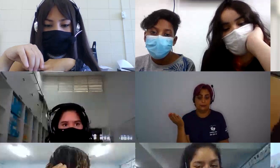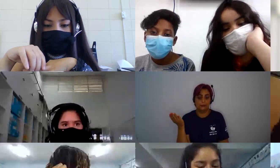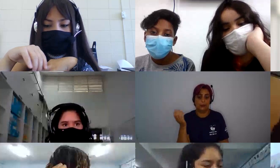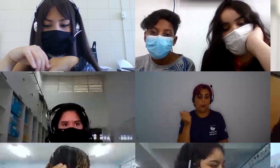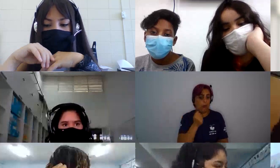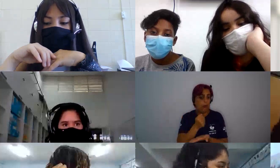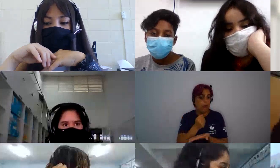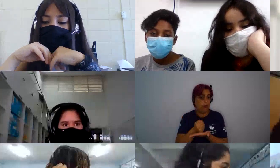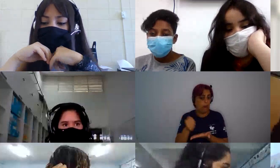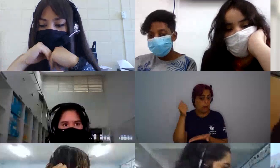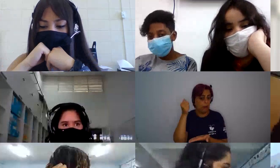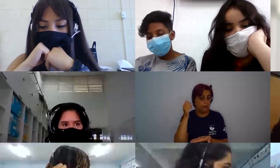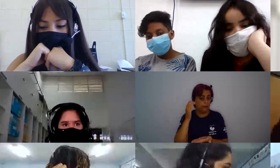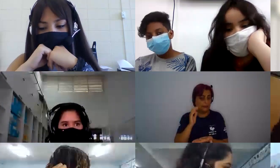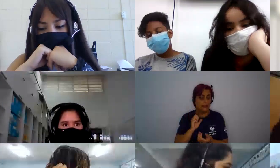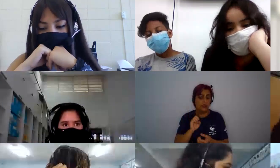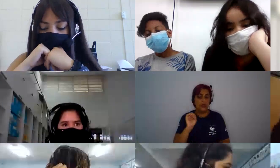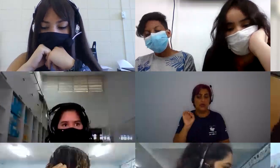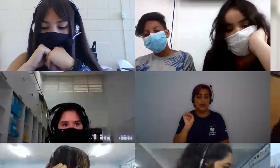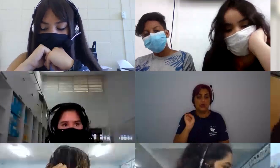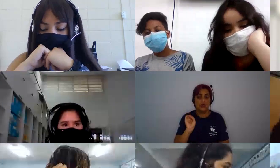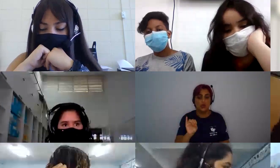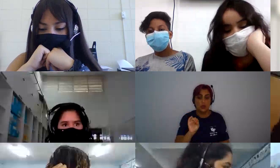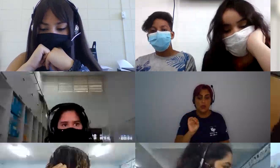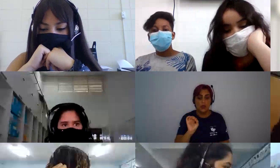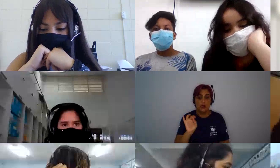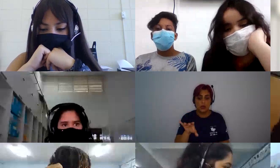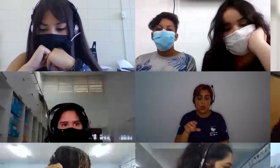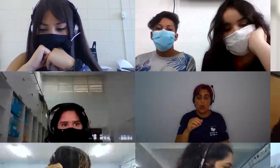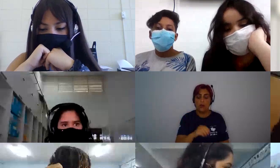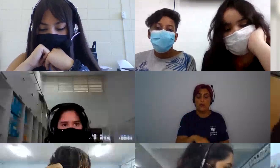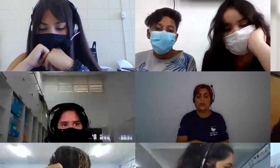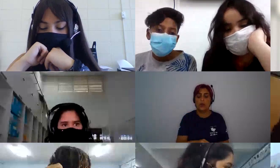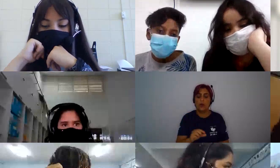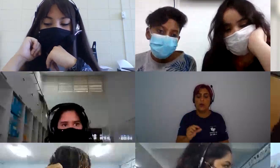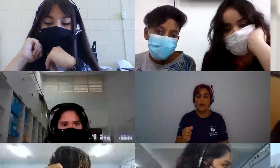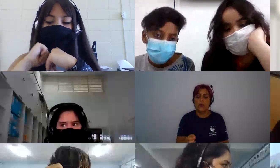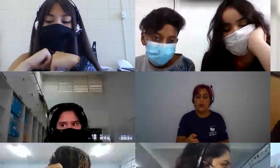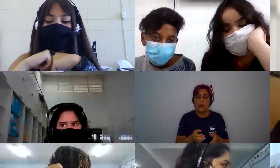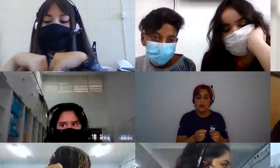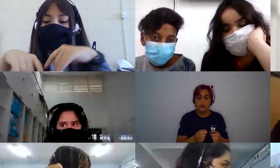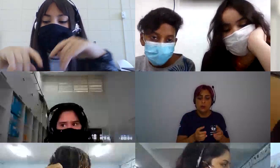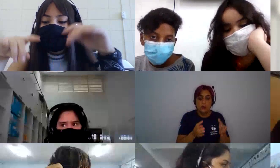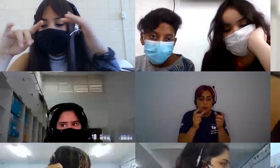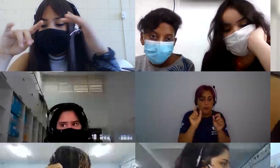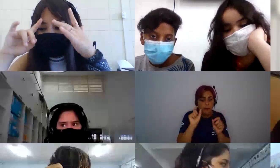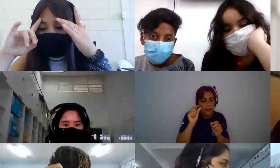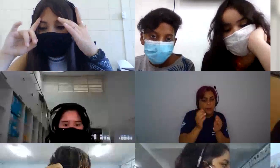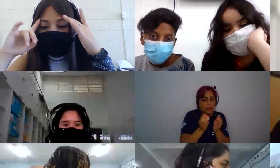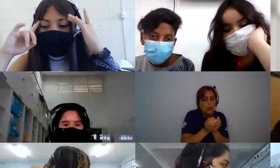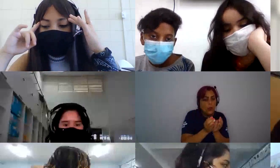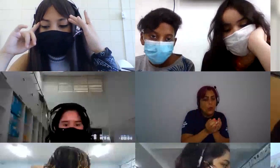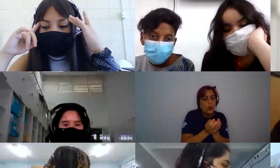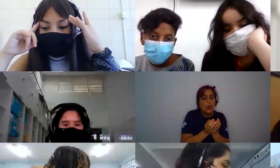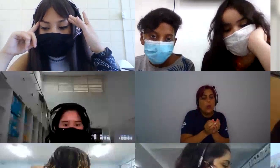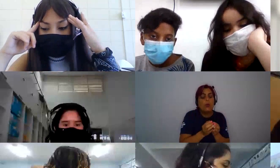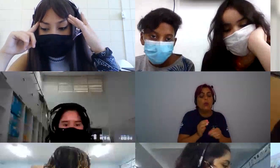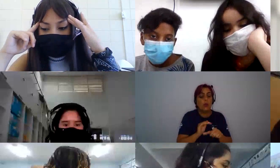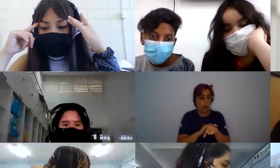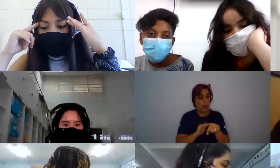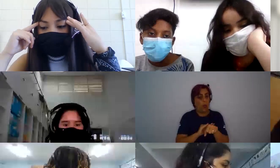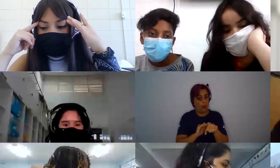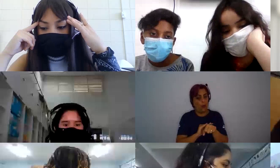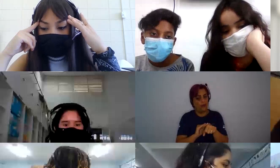só um terço dos profissionais dos Estados Unidos, o trabalho não é aqui no Brasil, falavam, conversavam com adolescentes sobre